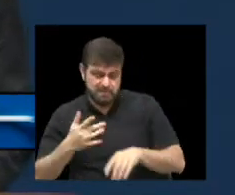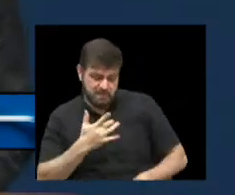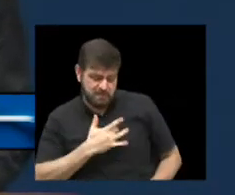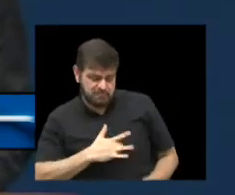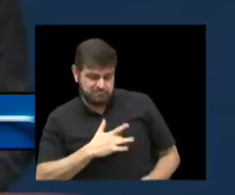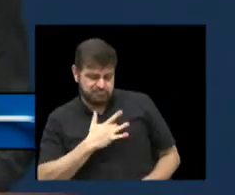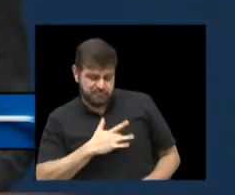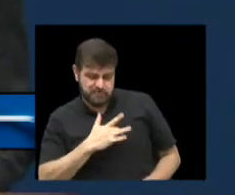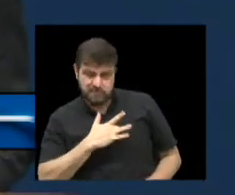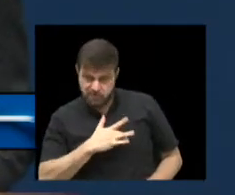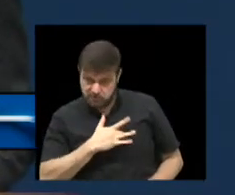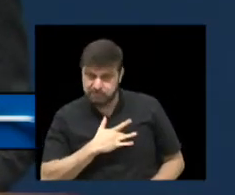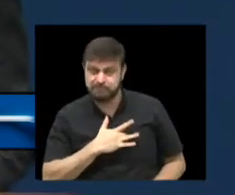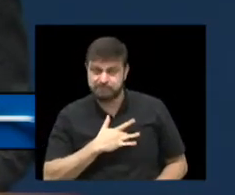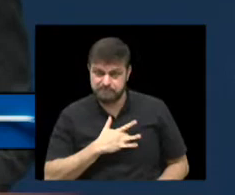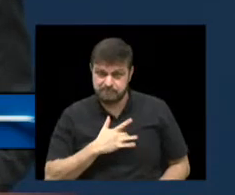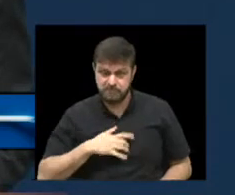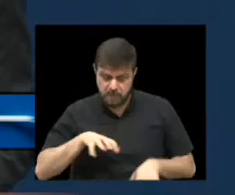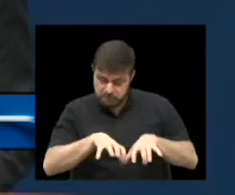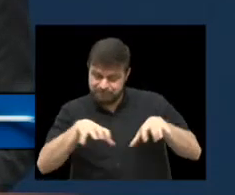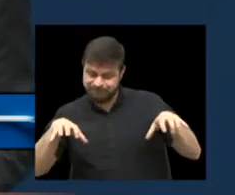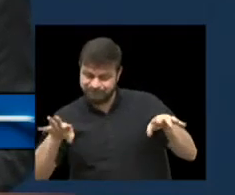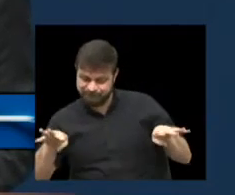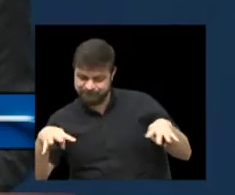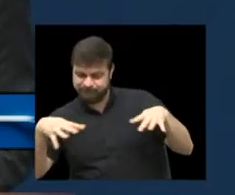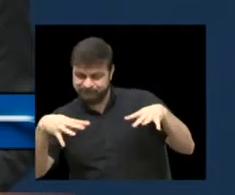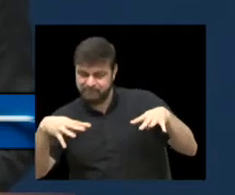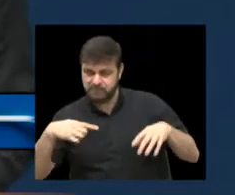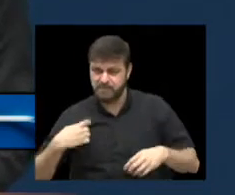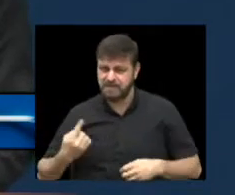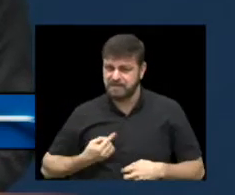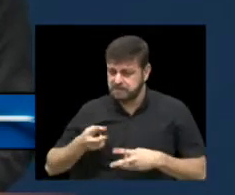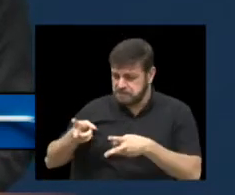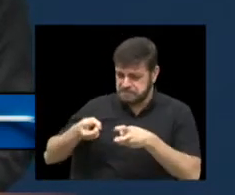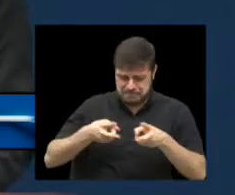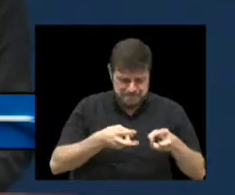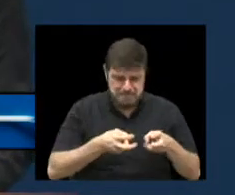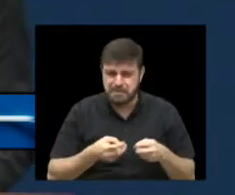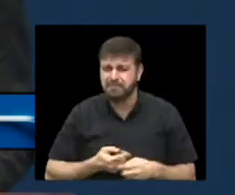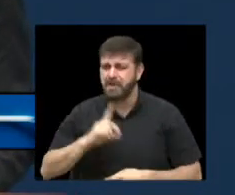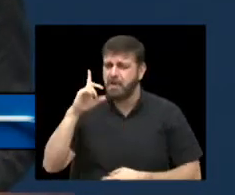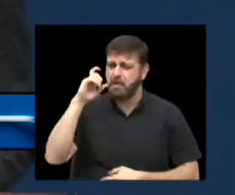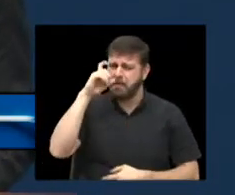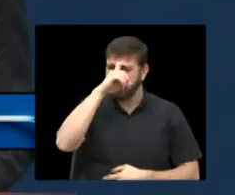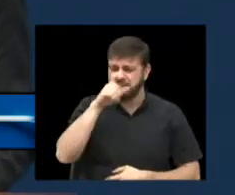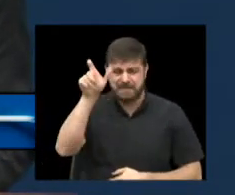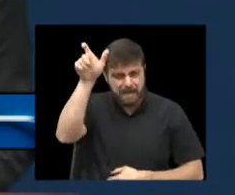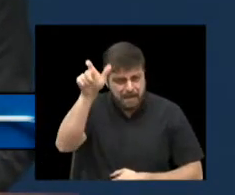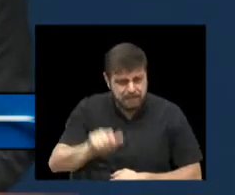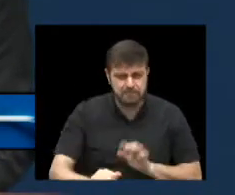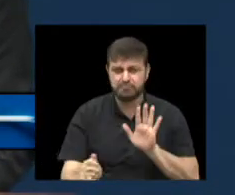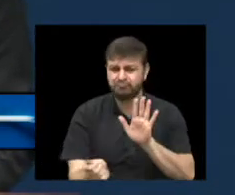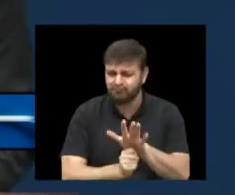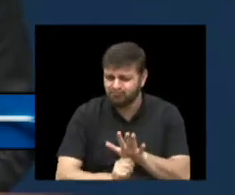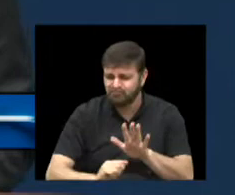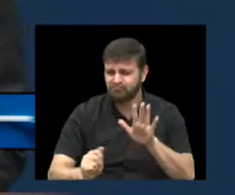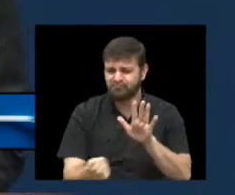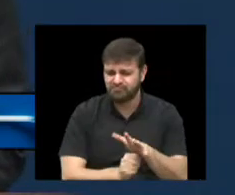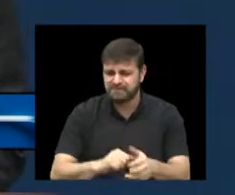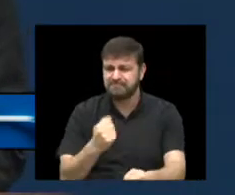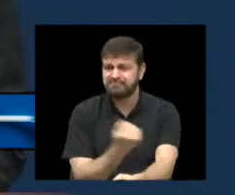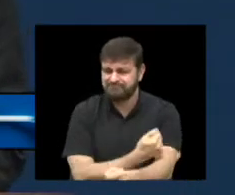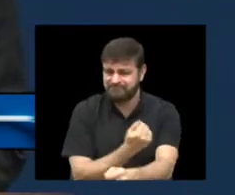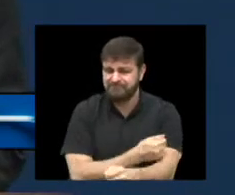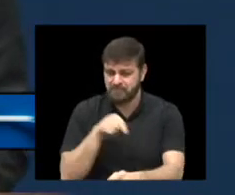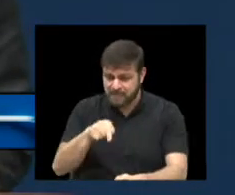Enfim, pudemos observar a dificuldade que é parar de usar drogas. Mesmo com todo o